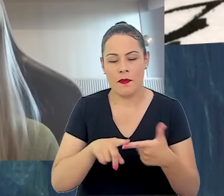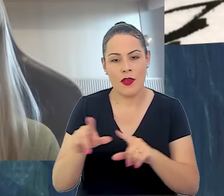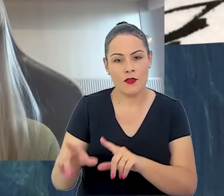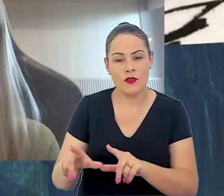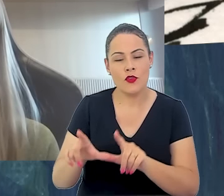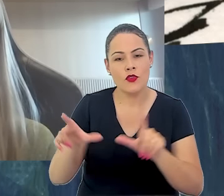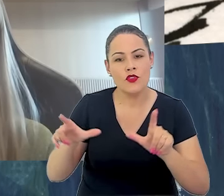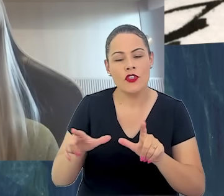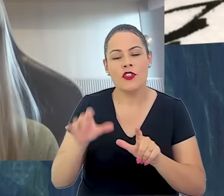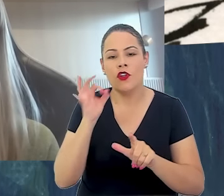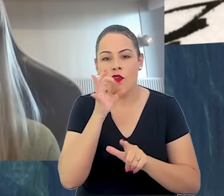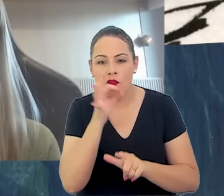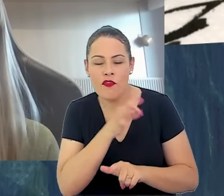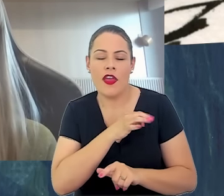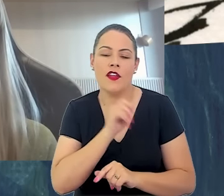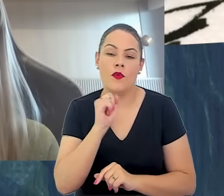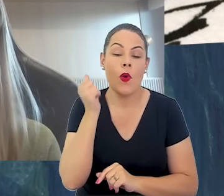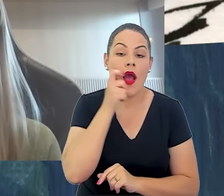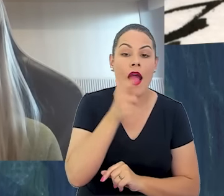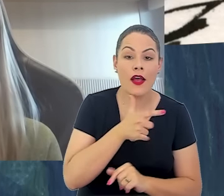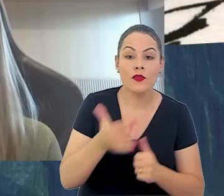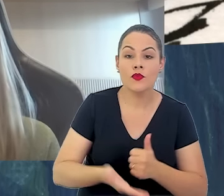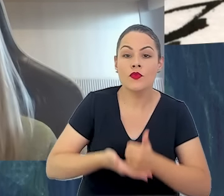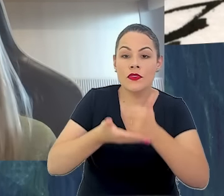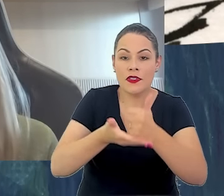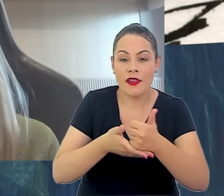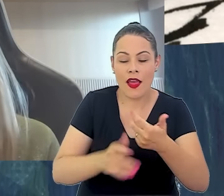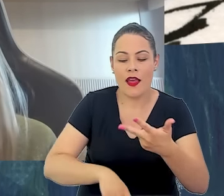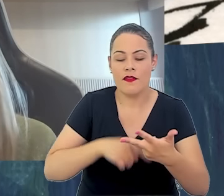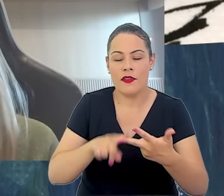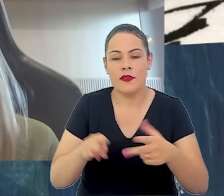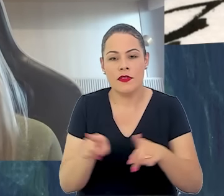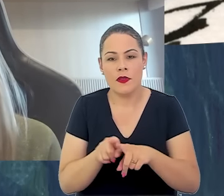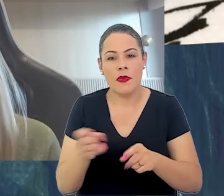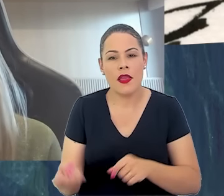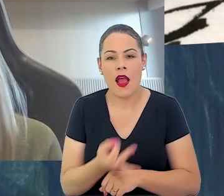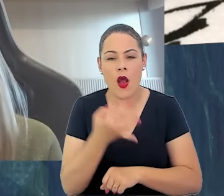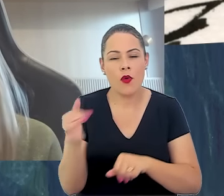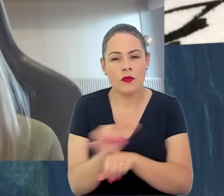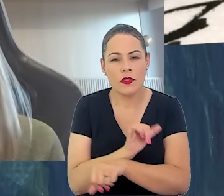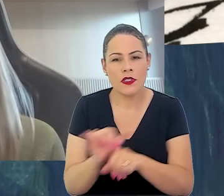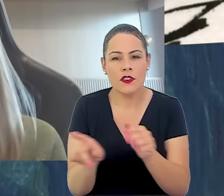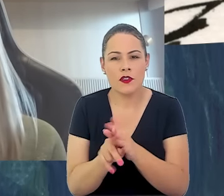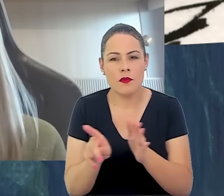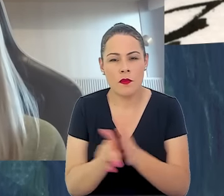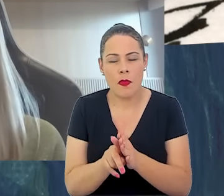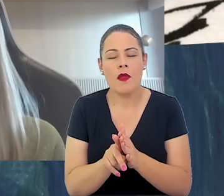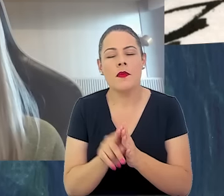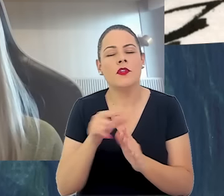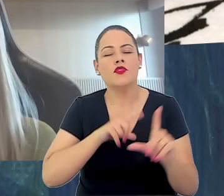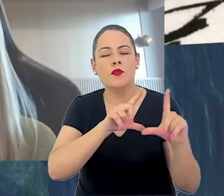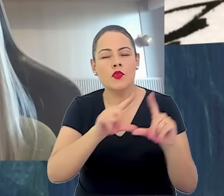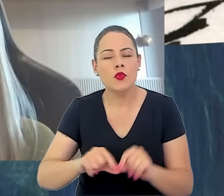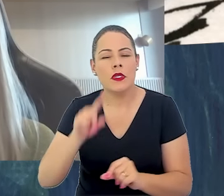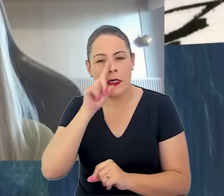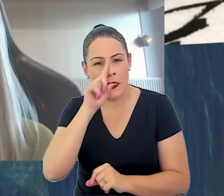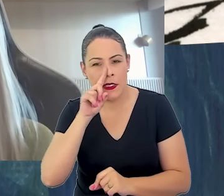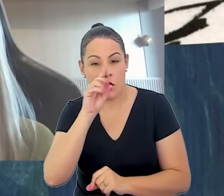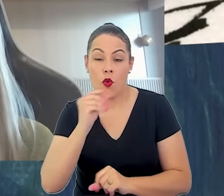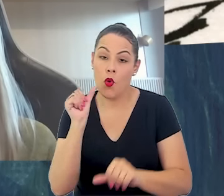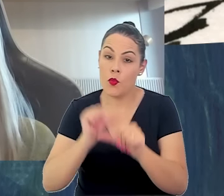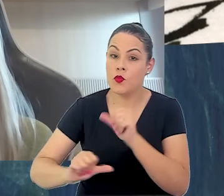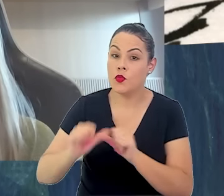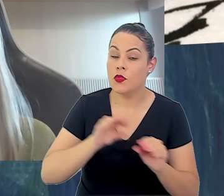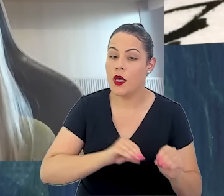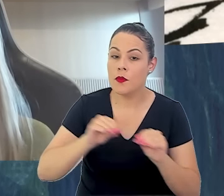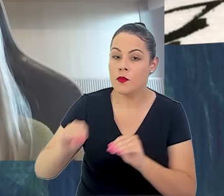os títulos verdes, azuis, sustentáveis, né? Mecanismos de blended finance para diminuir o risco ou realocar